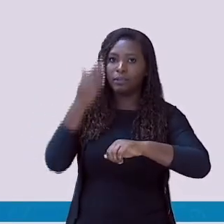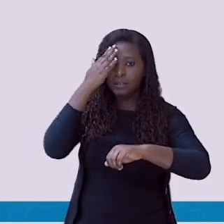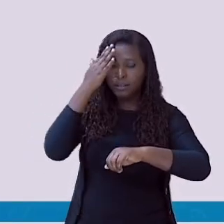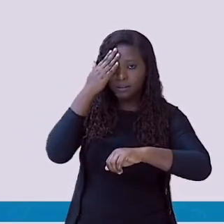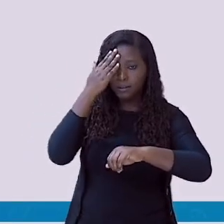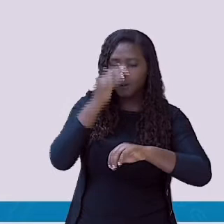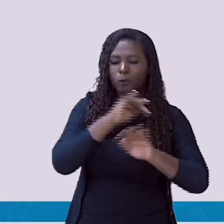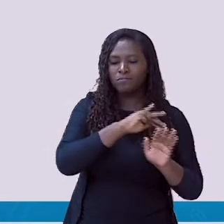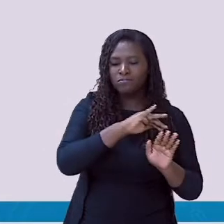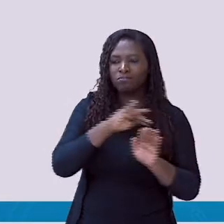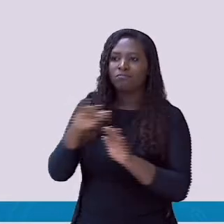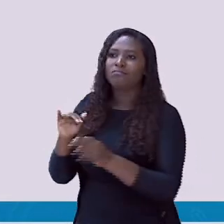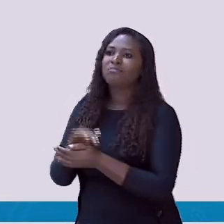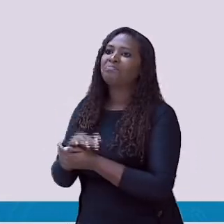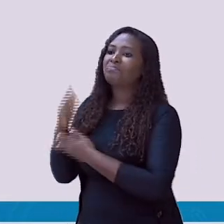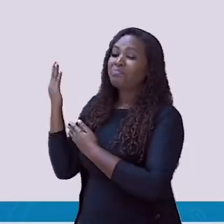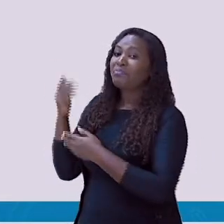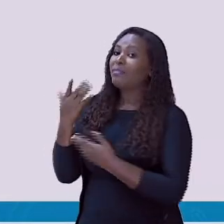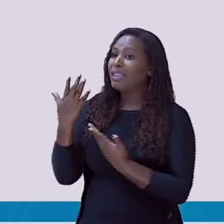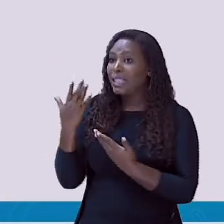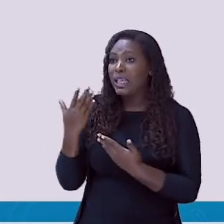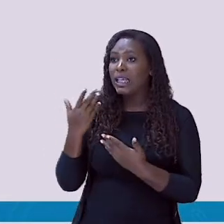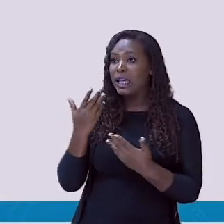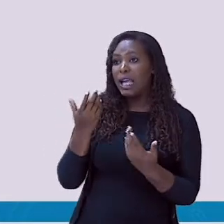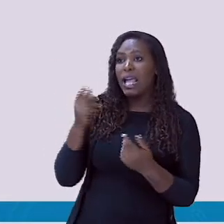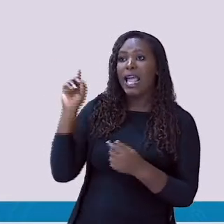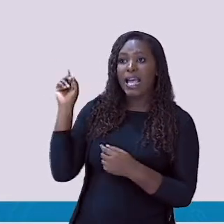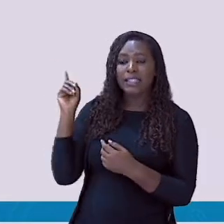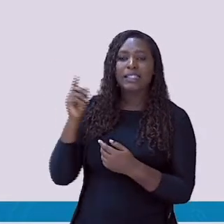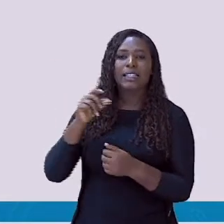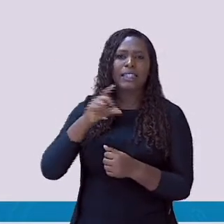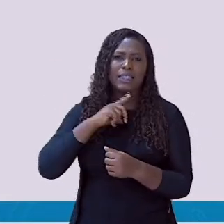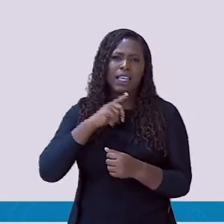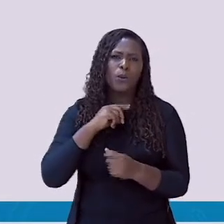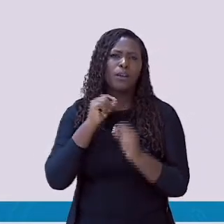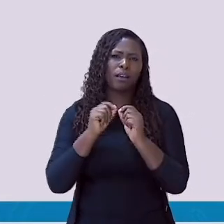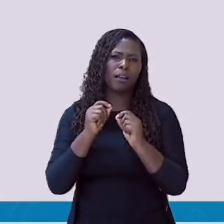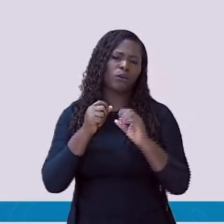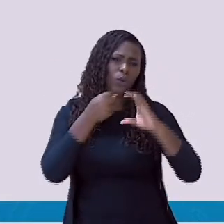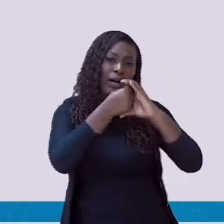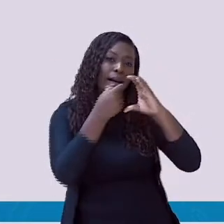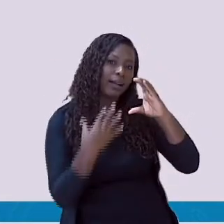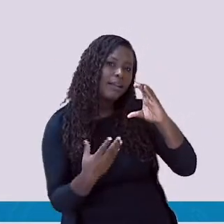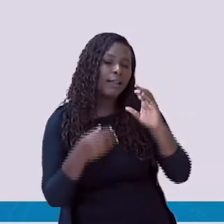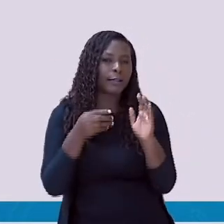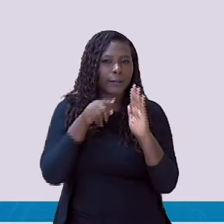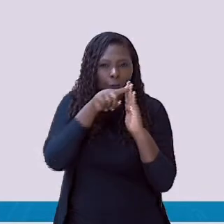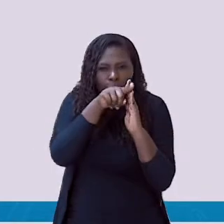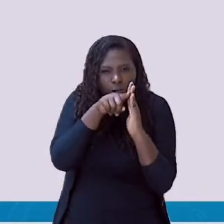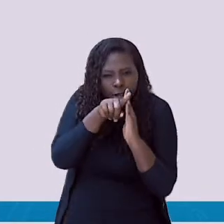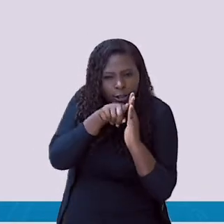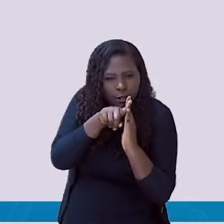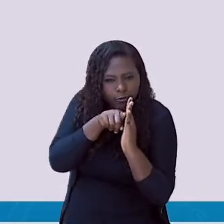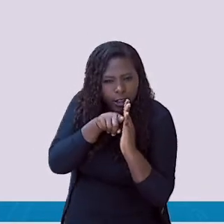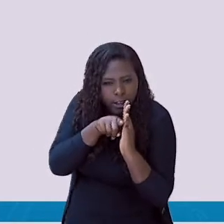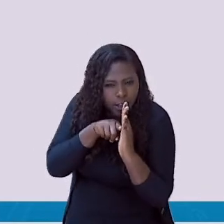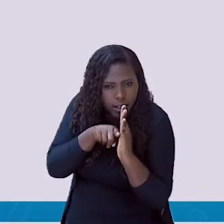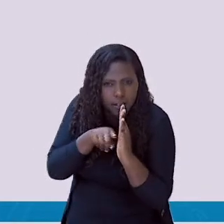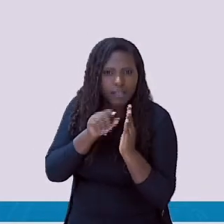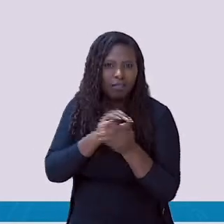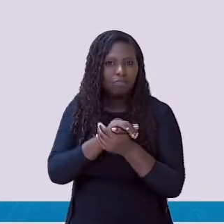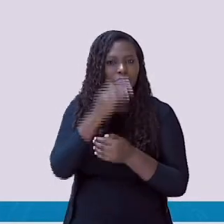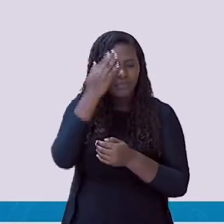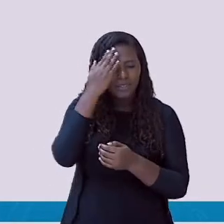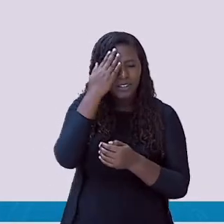investigativo. Ela vai servir para investigar o assunto ao qual eu quero saber. Mas é importante